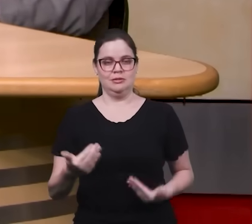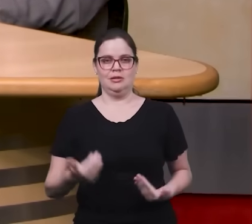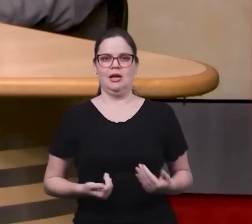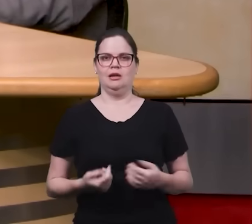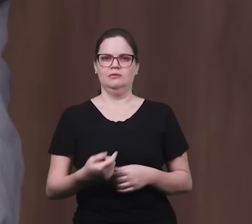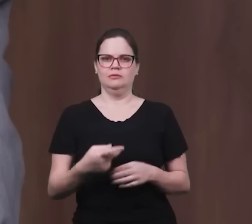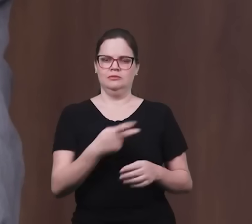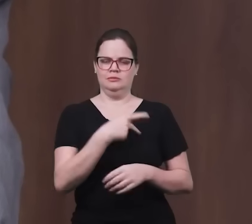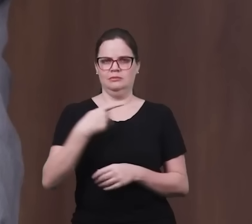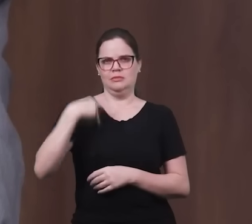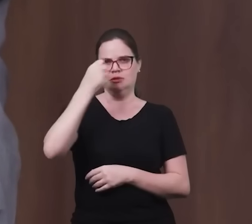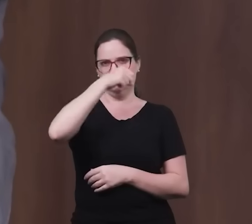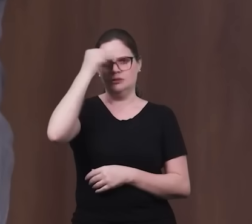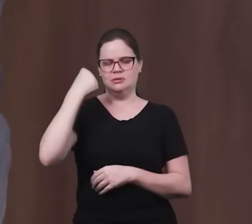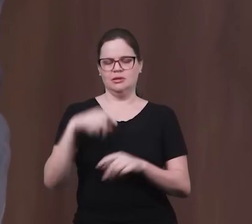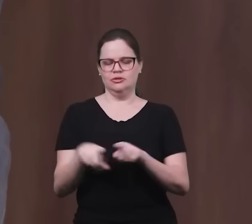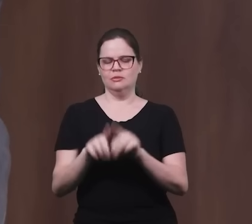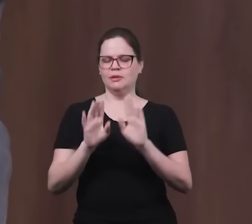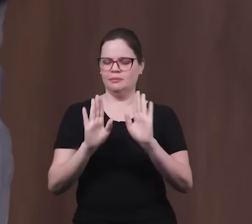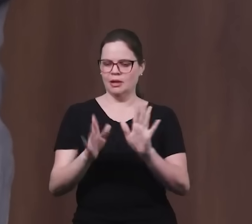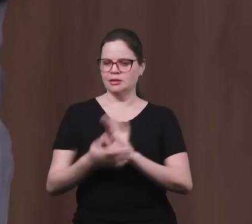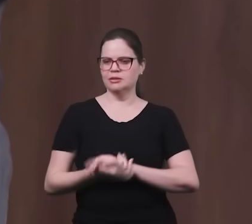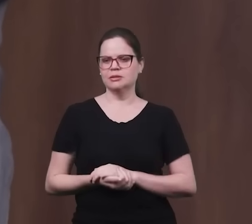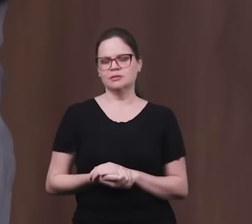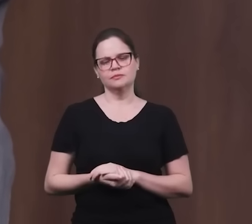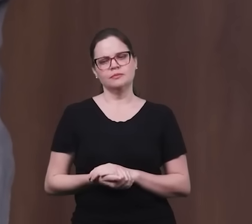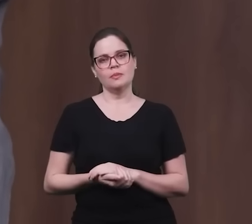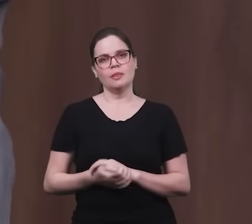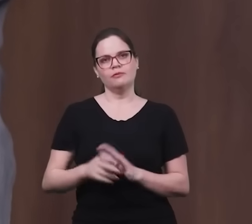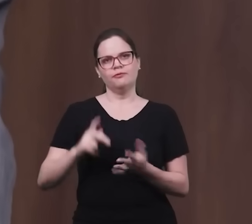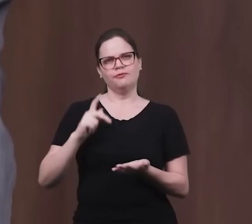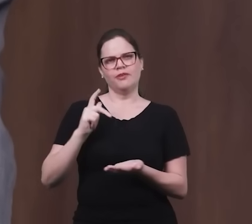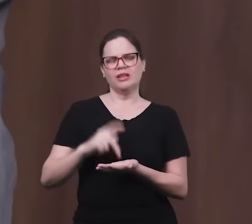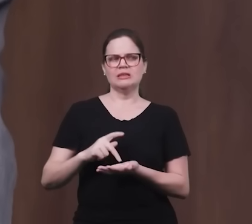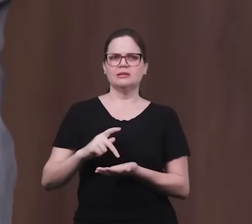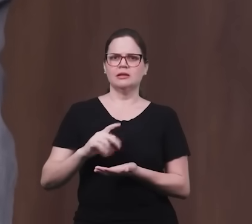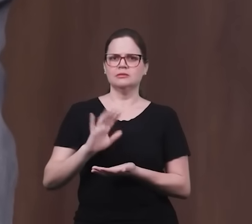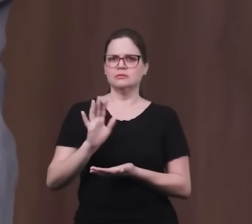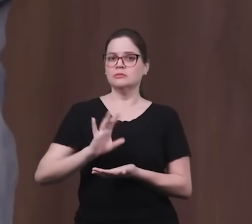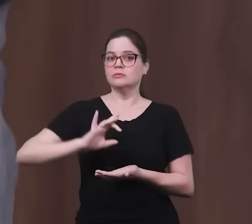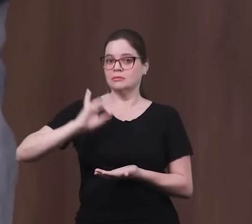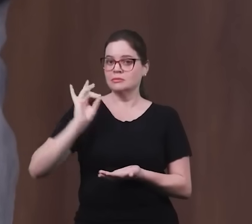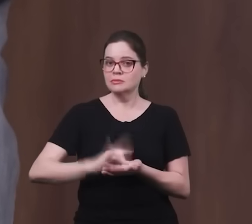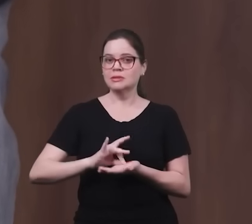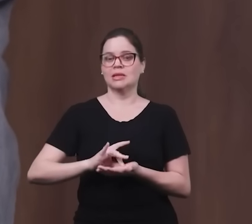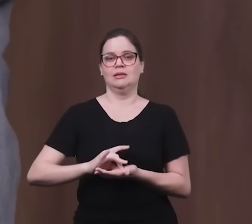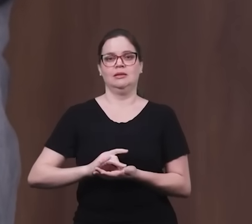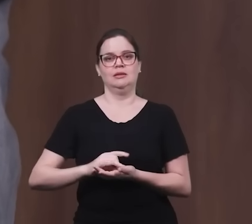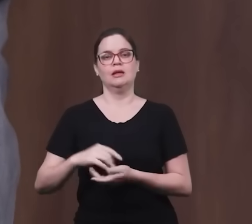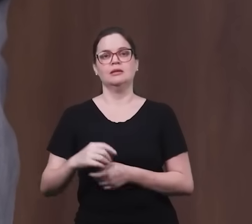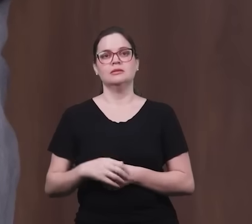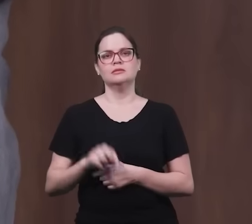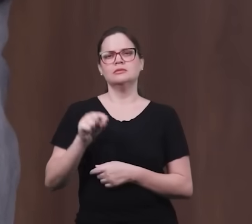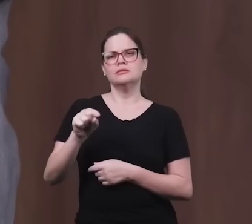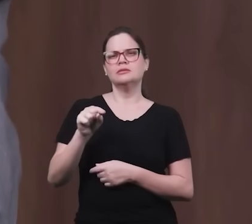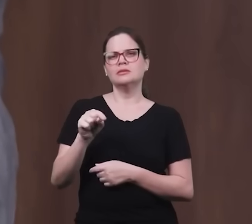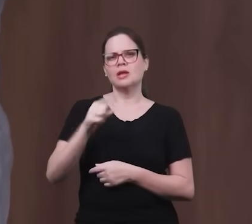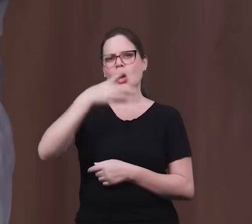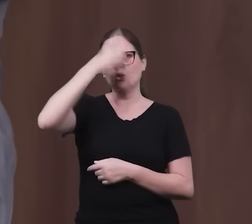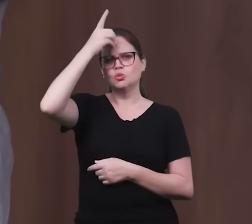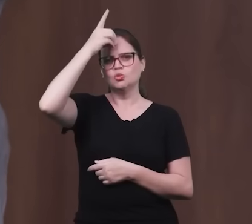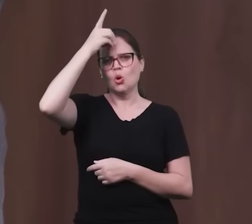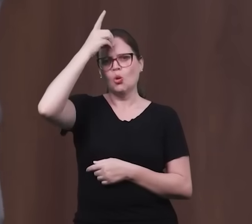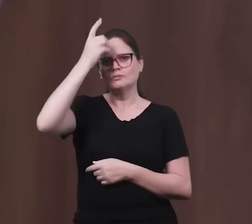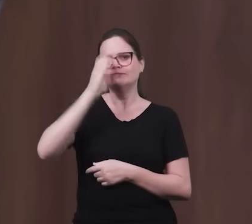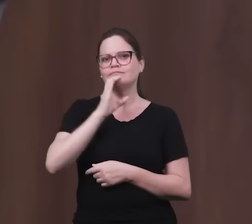na verdade, esse, talvez, eu acho que com certeza, esse é o dom